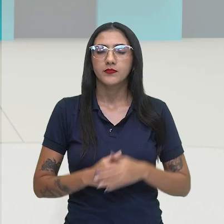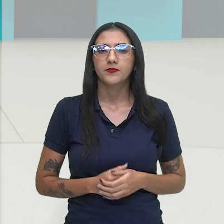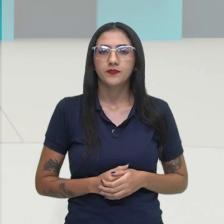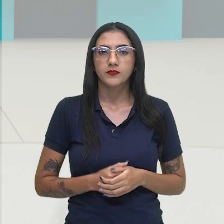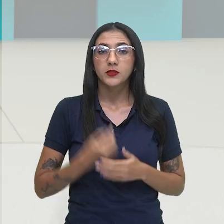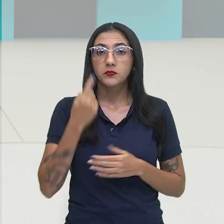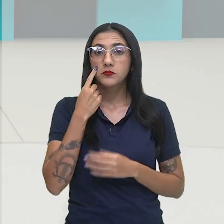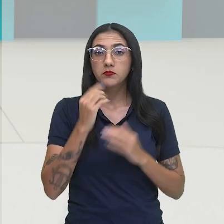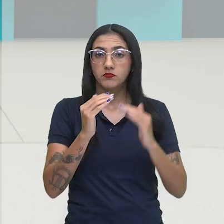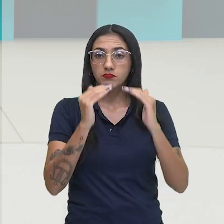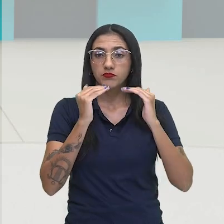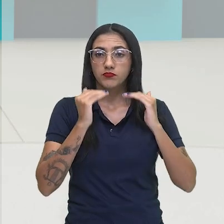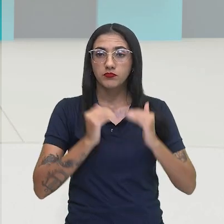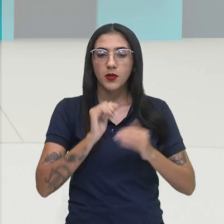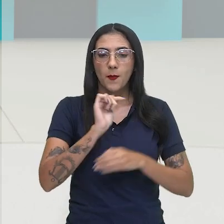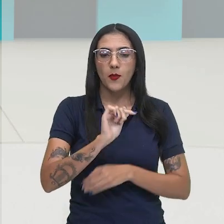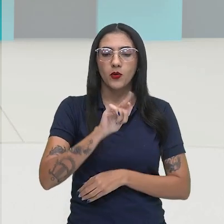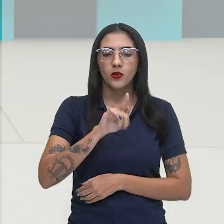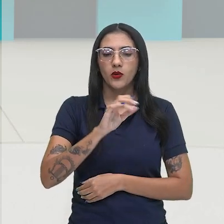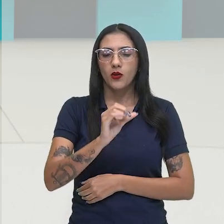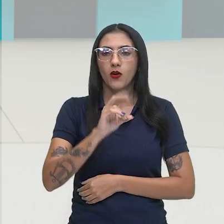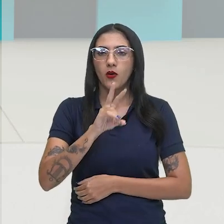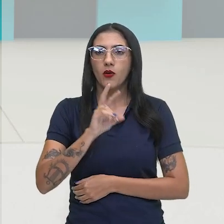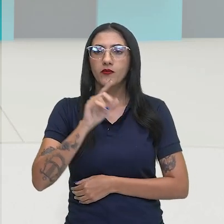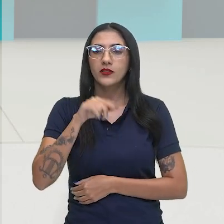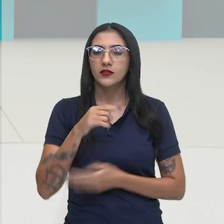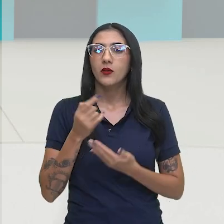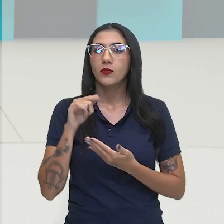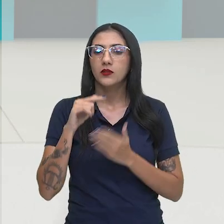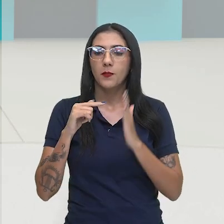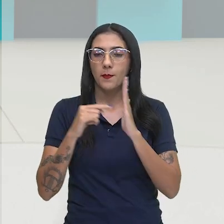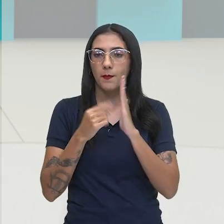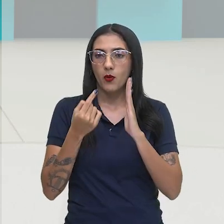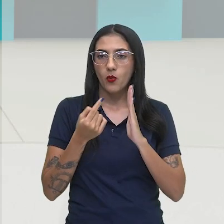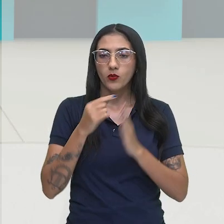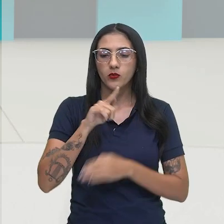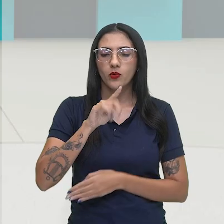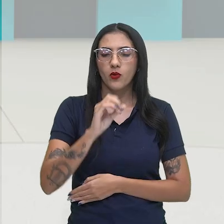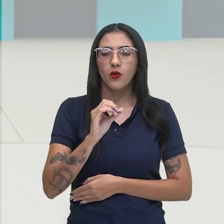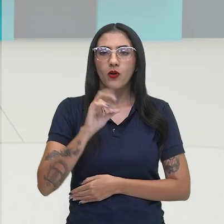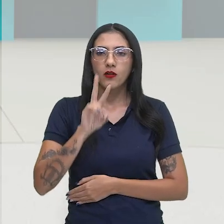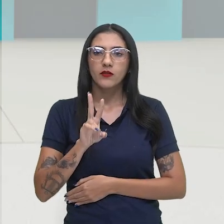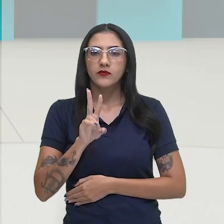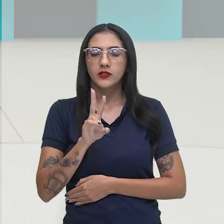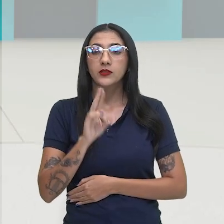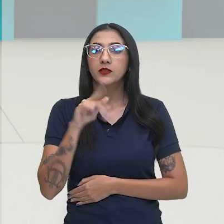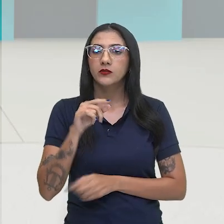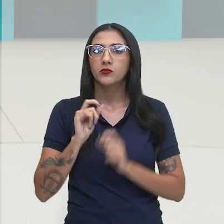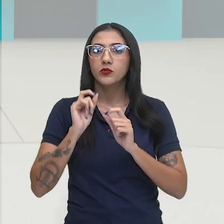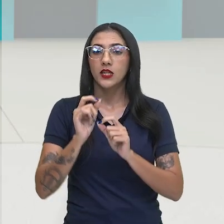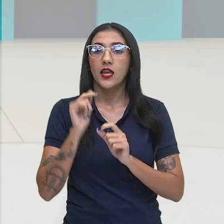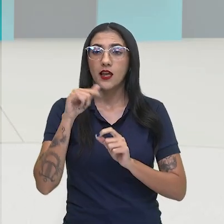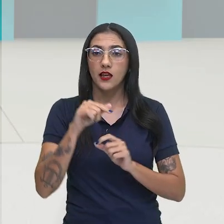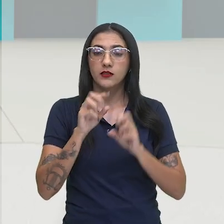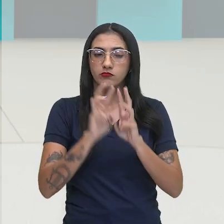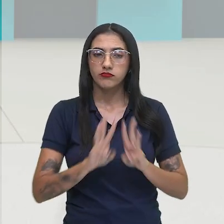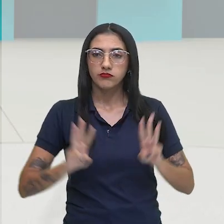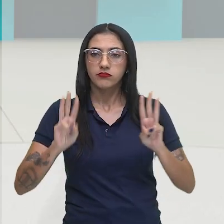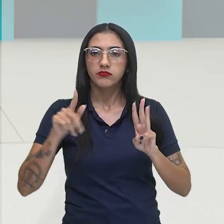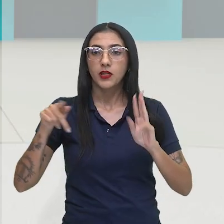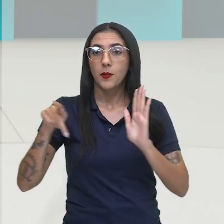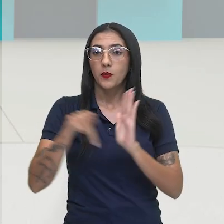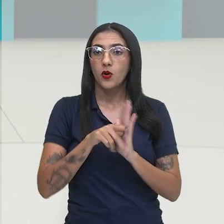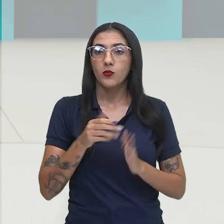Gov, também é relacionado ao governo, então a abreviação .gov, né, esse sufixo .gov, indica que essa página é